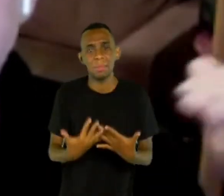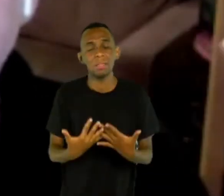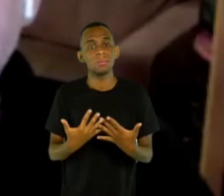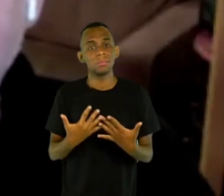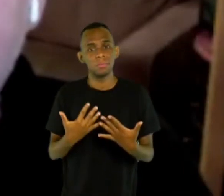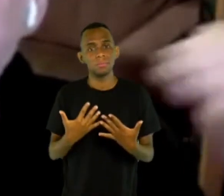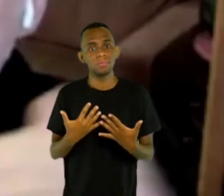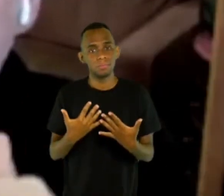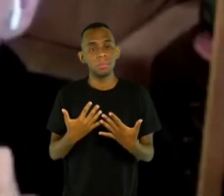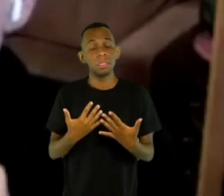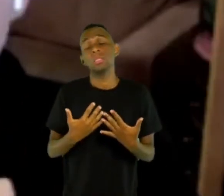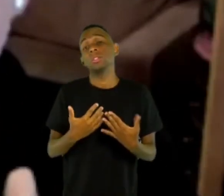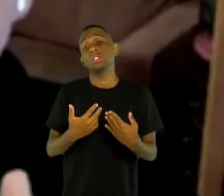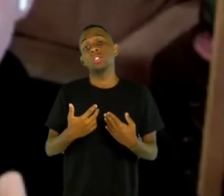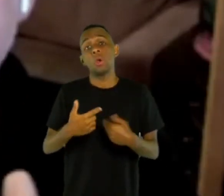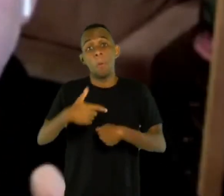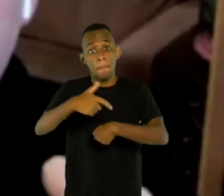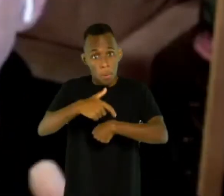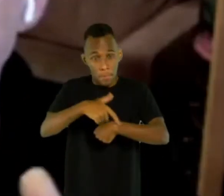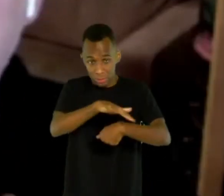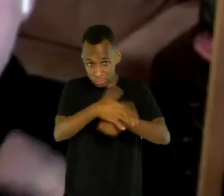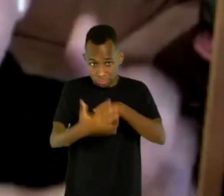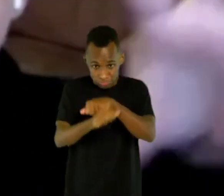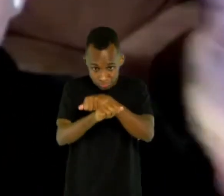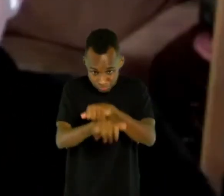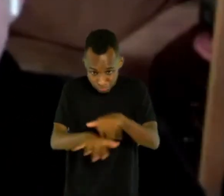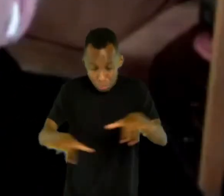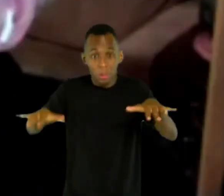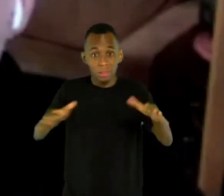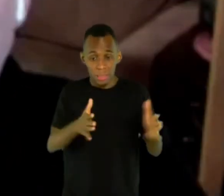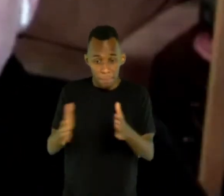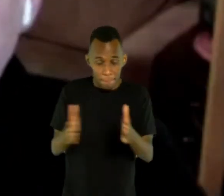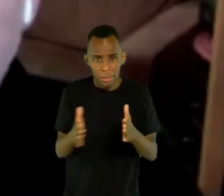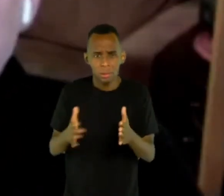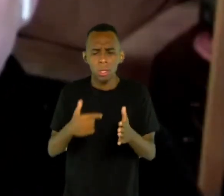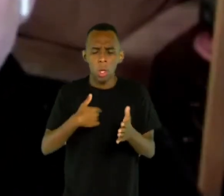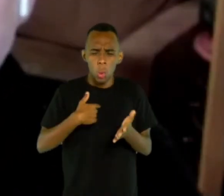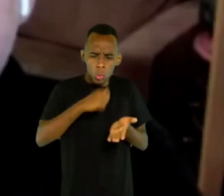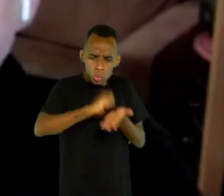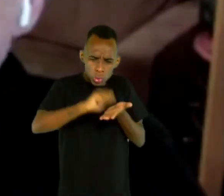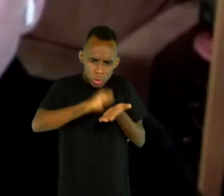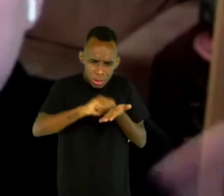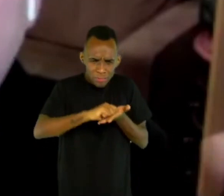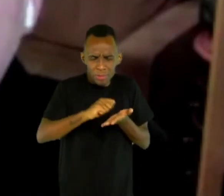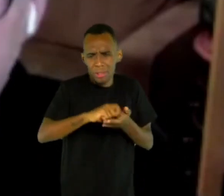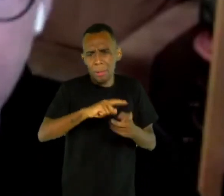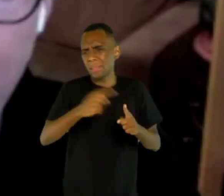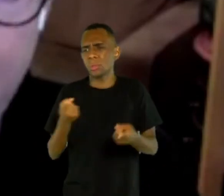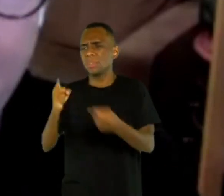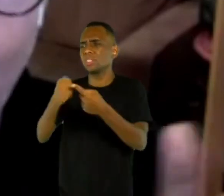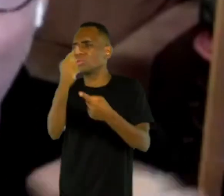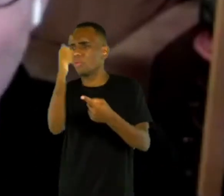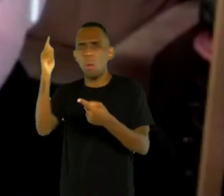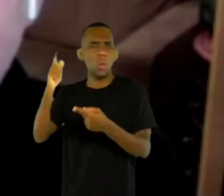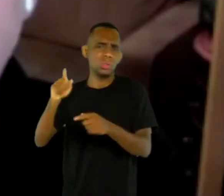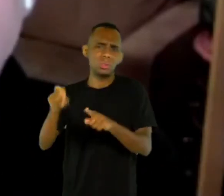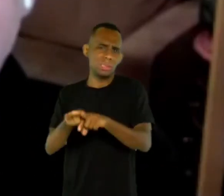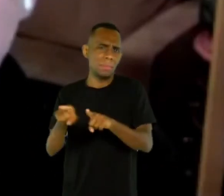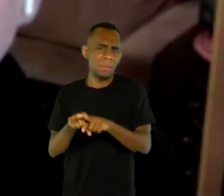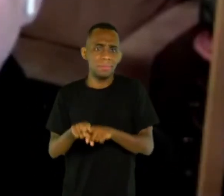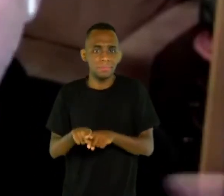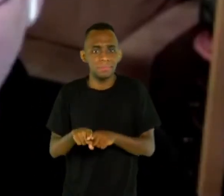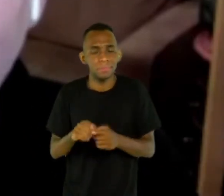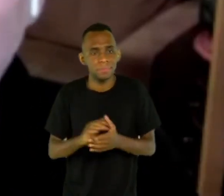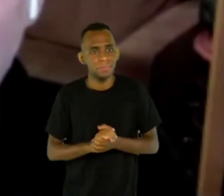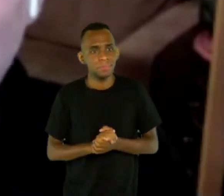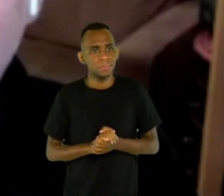livro na pandemia, atravessou os projetos que eu tinha. Eu estava escrevendo um ensaio e estava escrevendo um outro romance, completamente diferente. De repente, você que é autor sabe como é